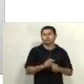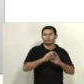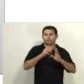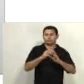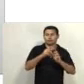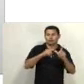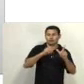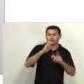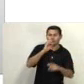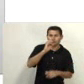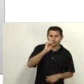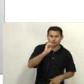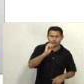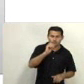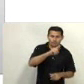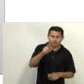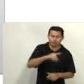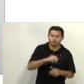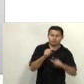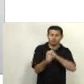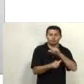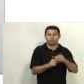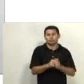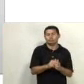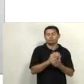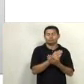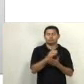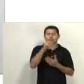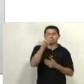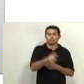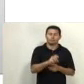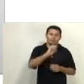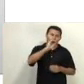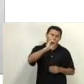variável z, agora essa variável x ela passa a ser